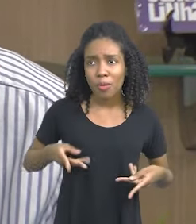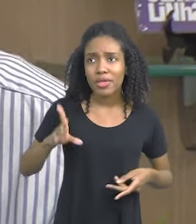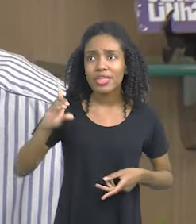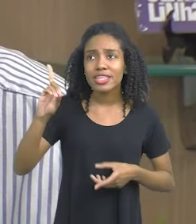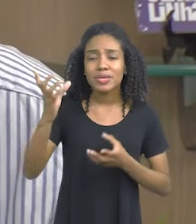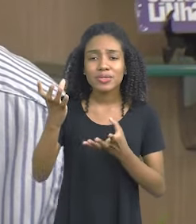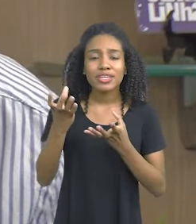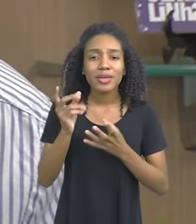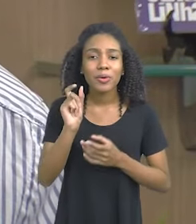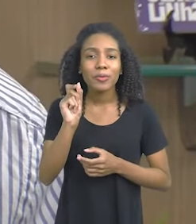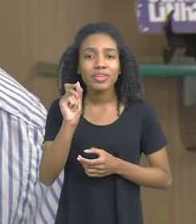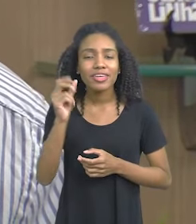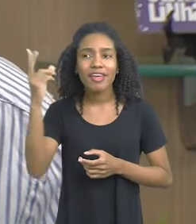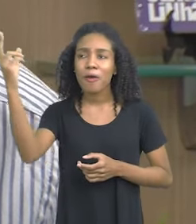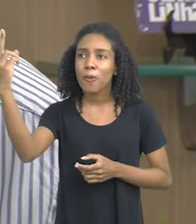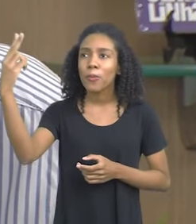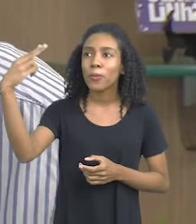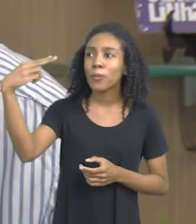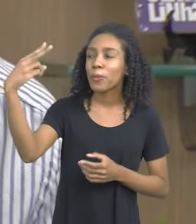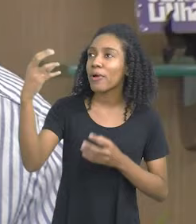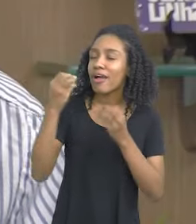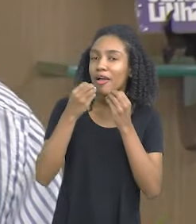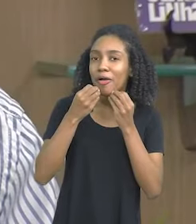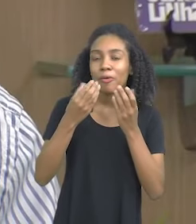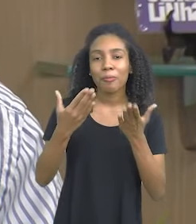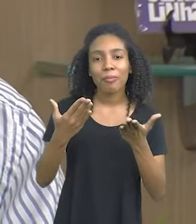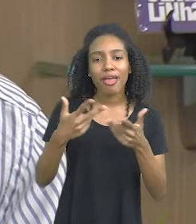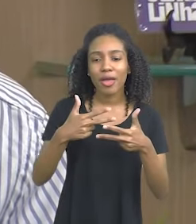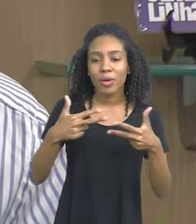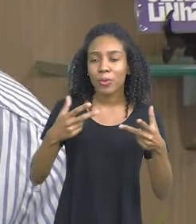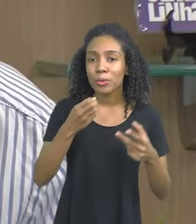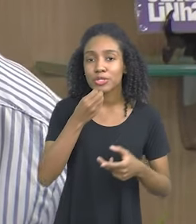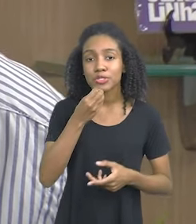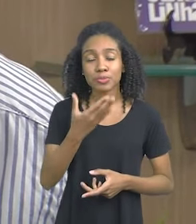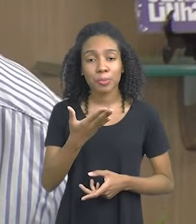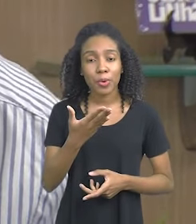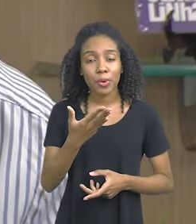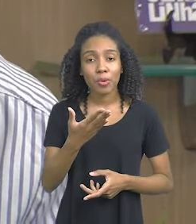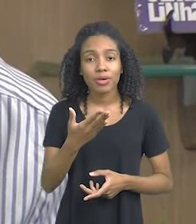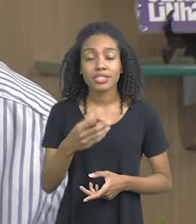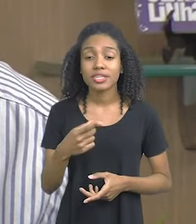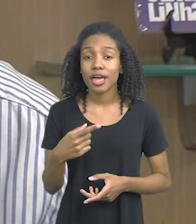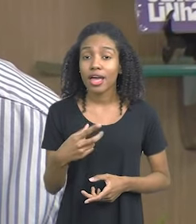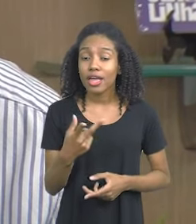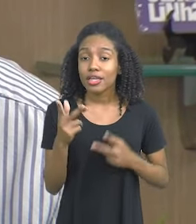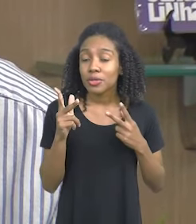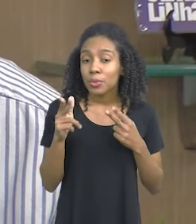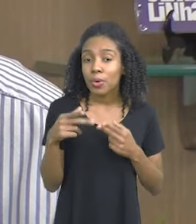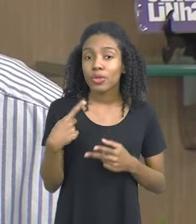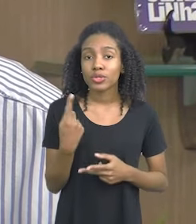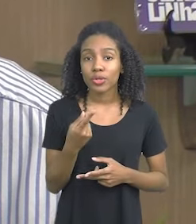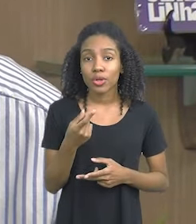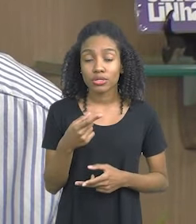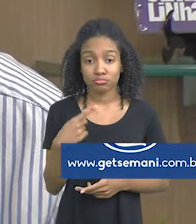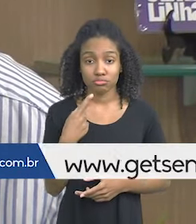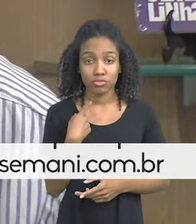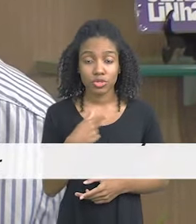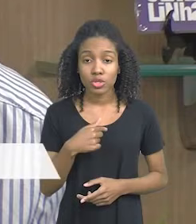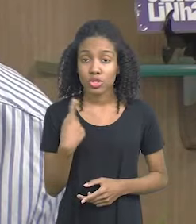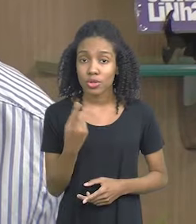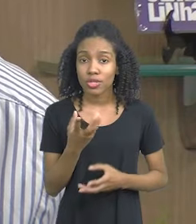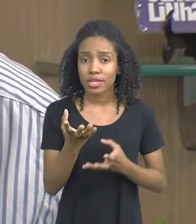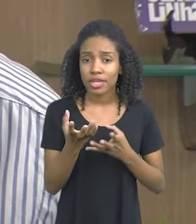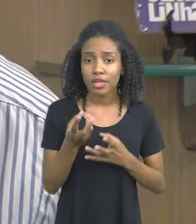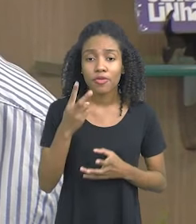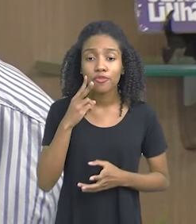prazer é vermos os nossos filhos. Bem, isso não é pecado. O pecado entra agora nesse texto que nós